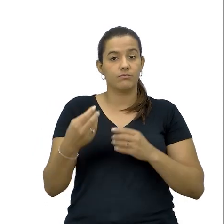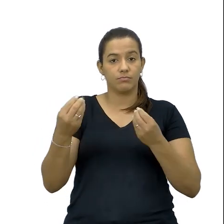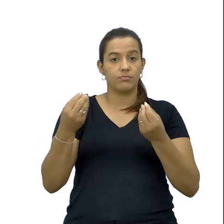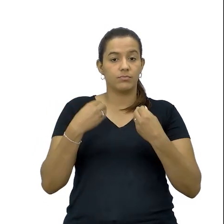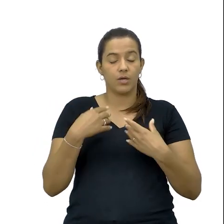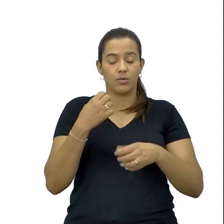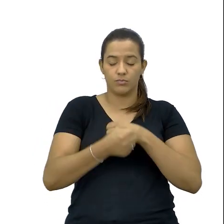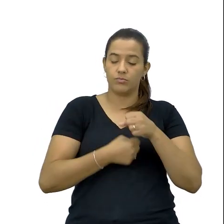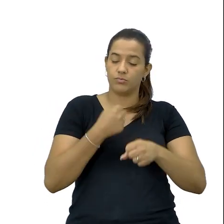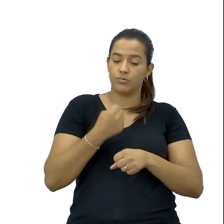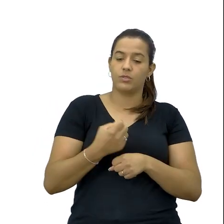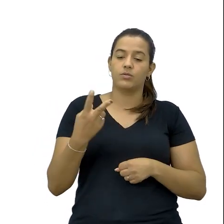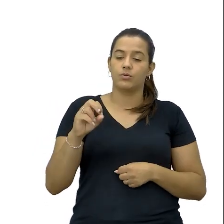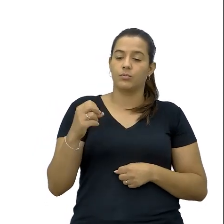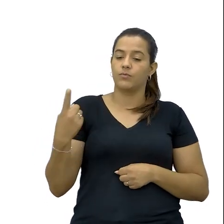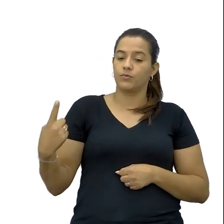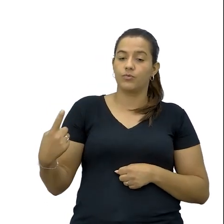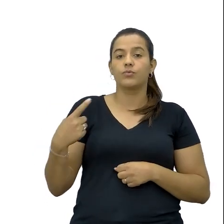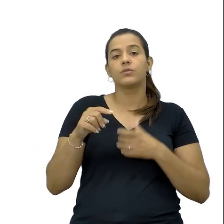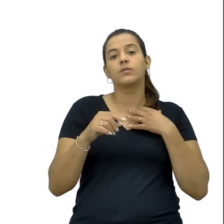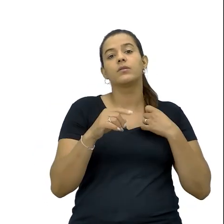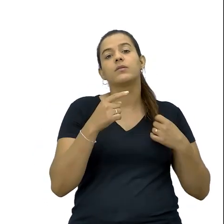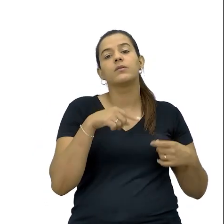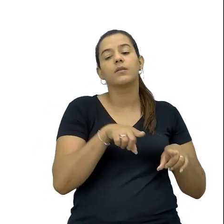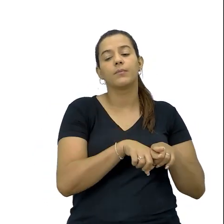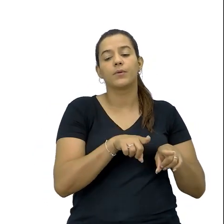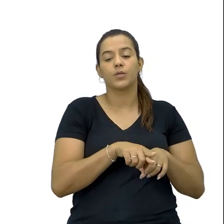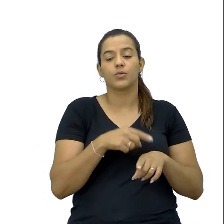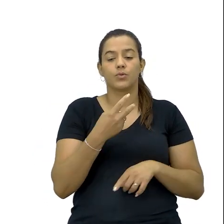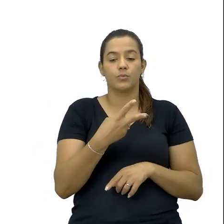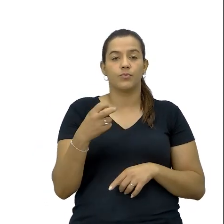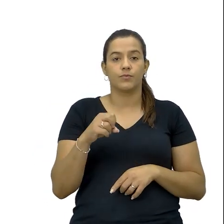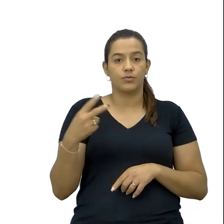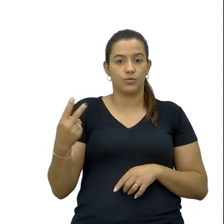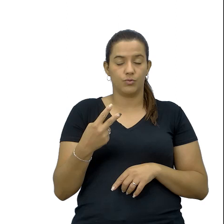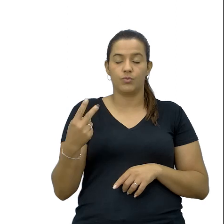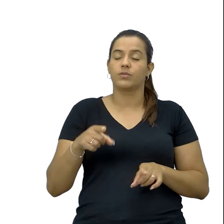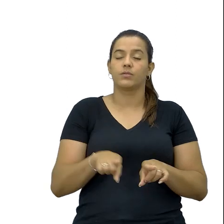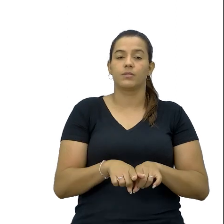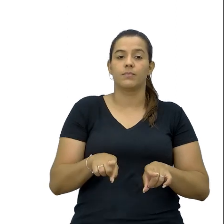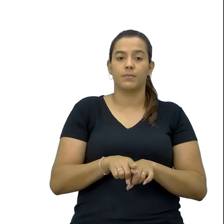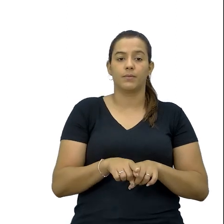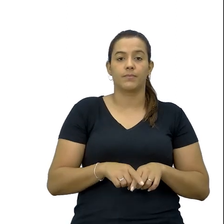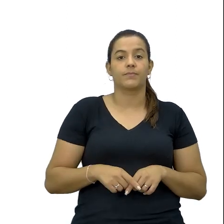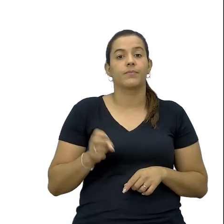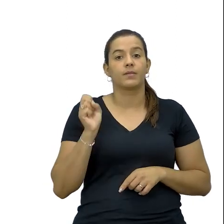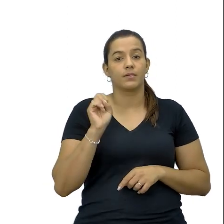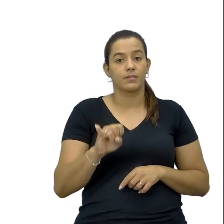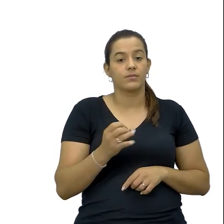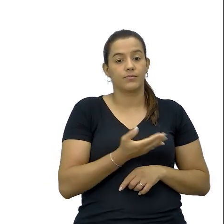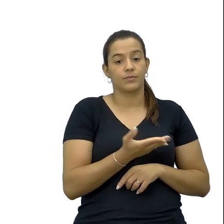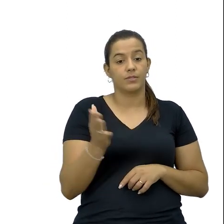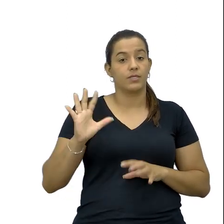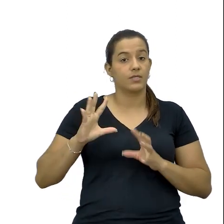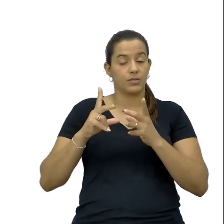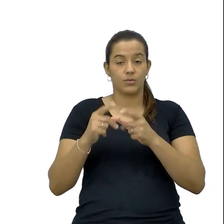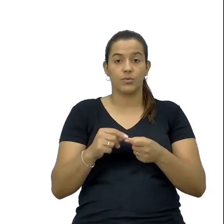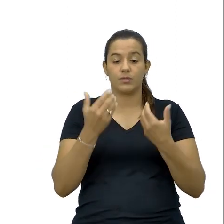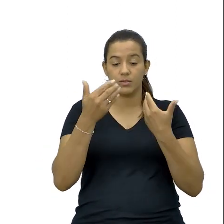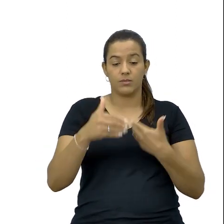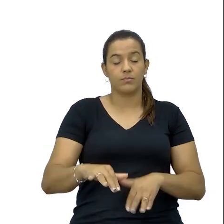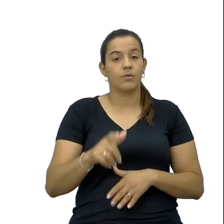as questões de 2022. E vocês nas vossas escolas já têm em papel também, né? Mas caso vocês queiram ver todas as provas,